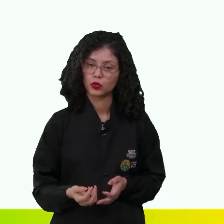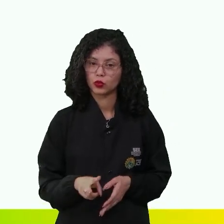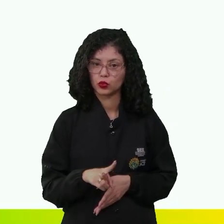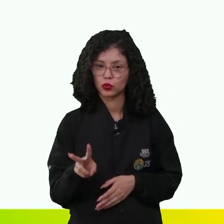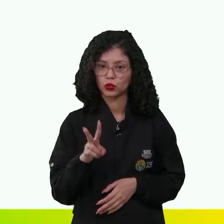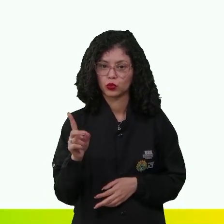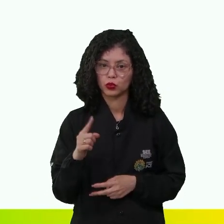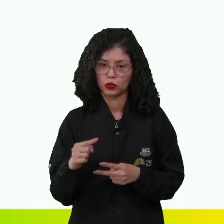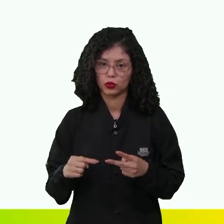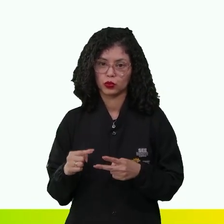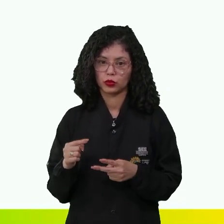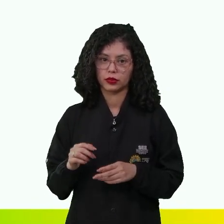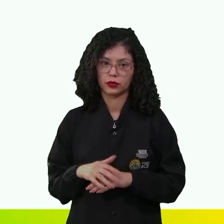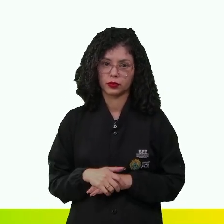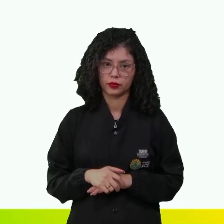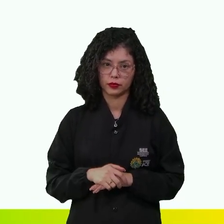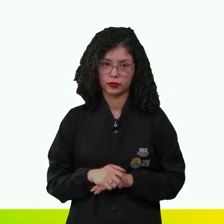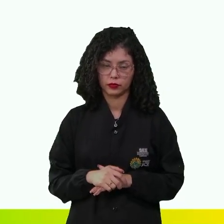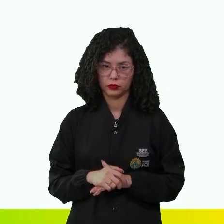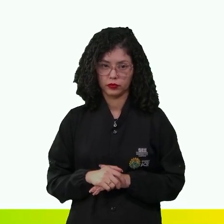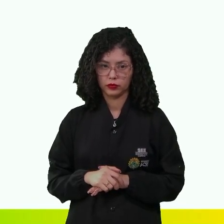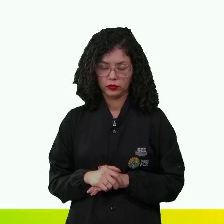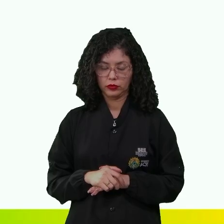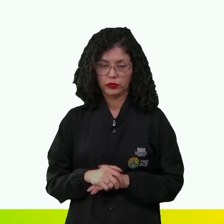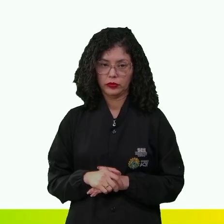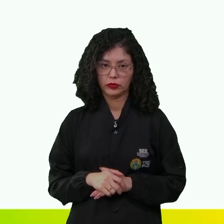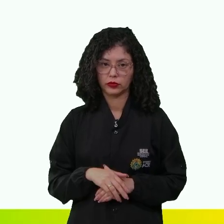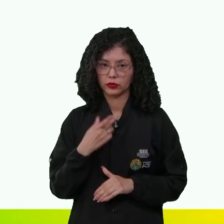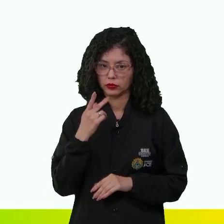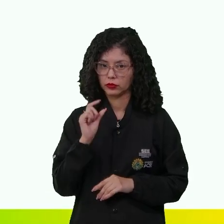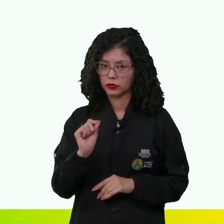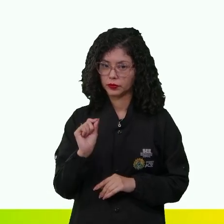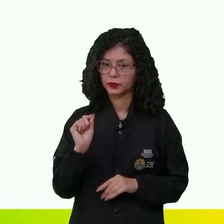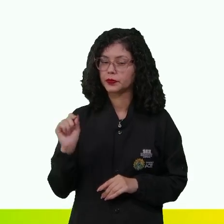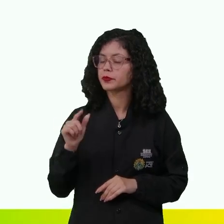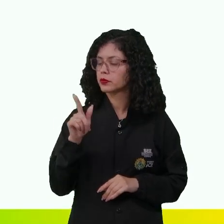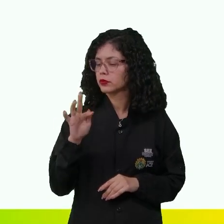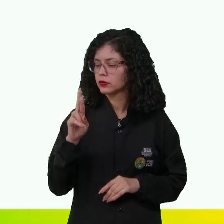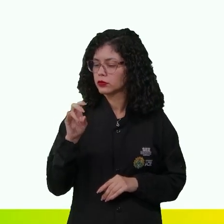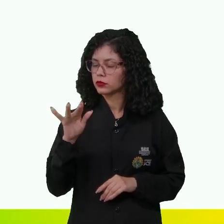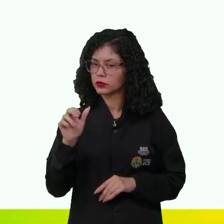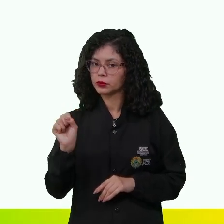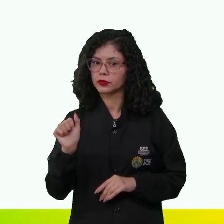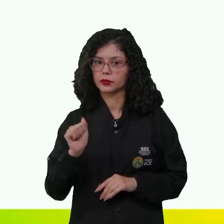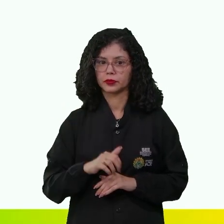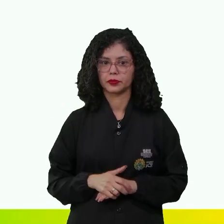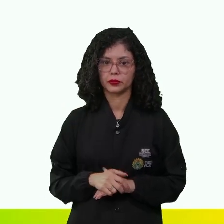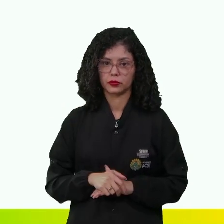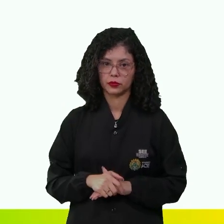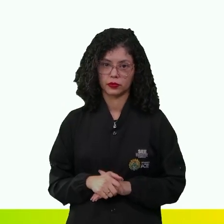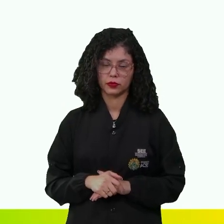eles são duas grandezas. Nesse caso aqui, quando fala de embalagem, está falando de gramas, tá?